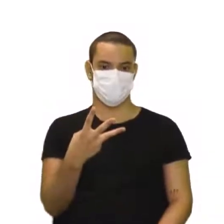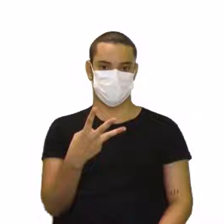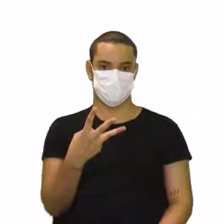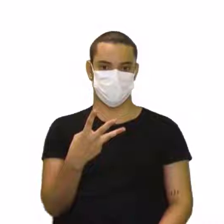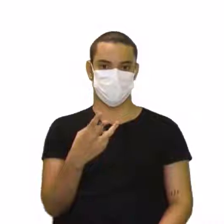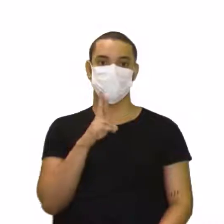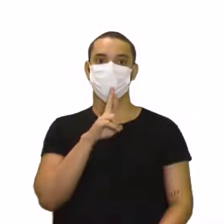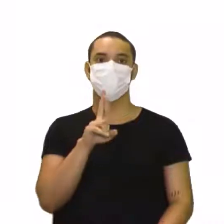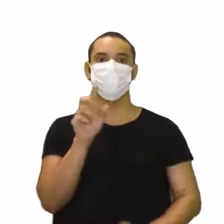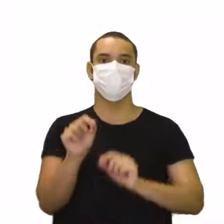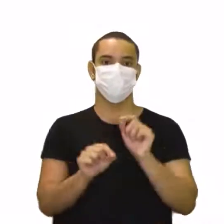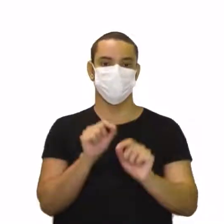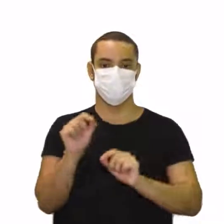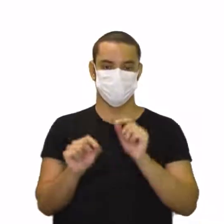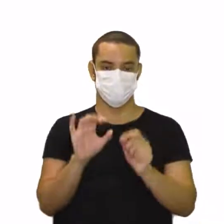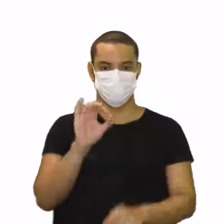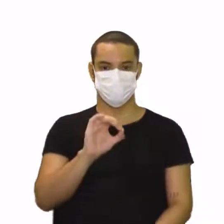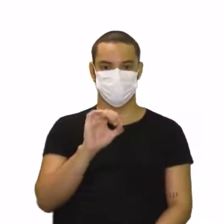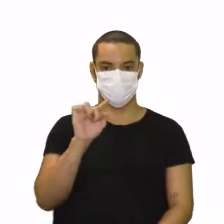quanto?